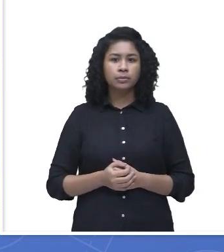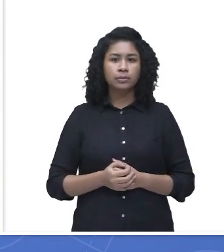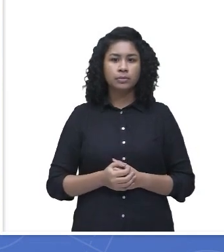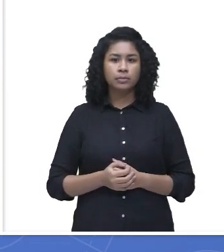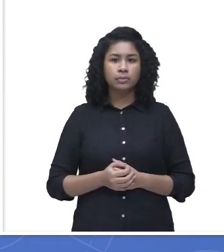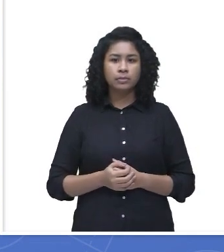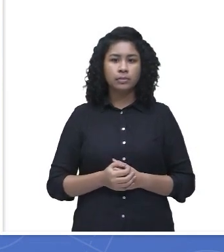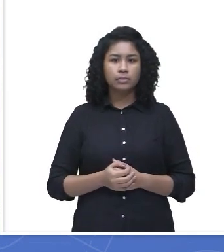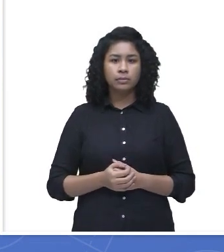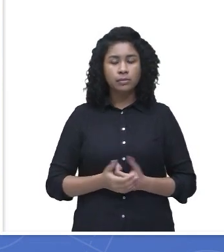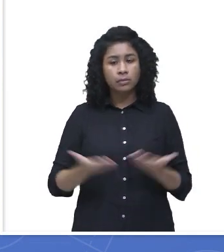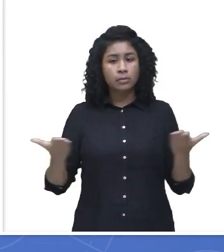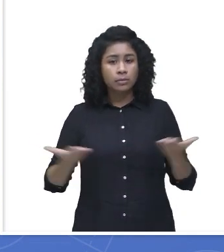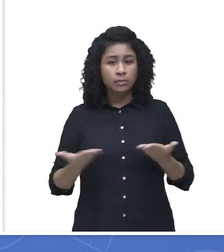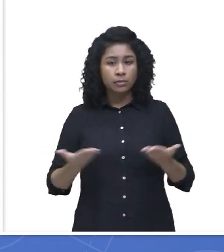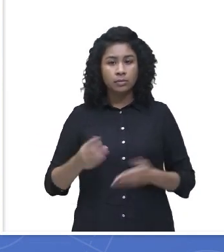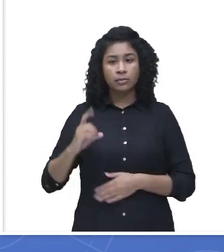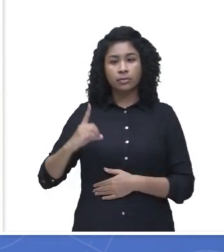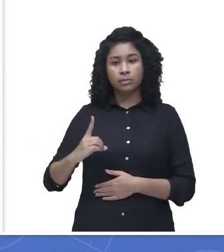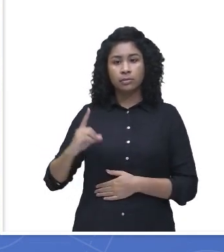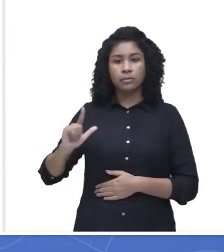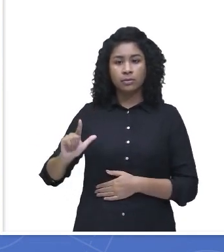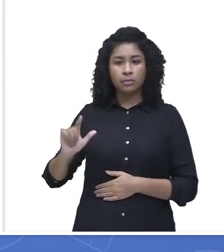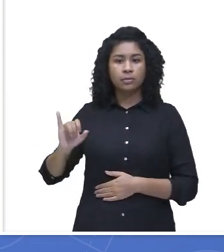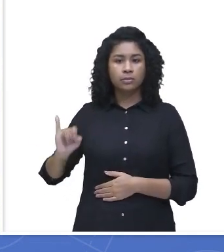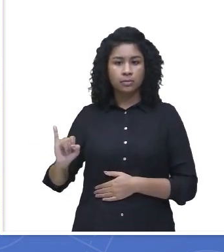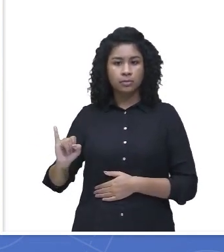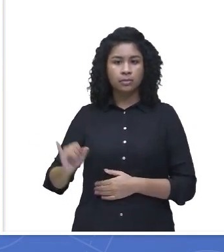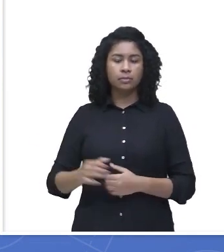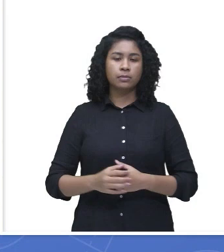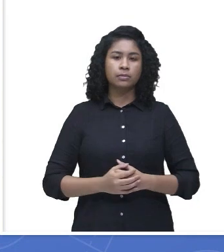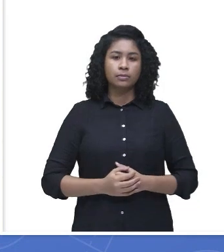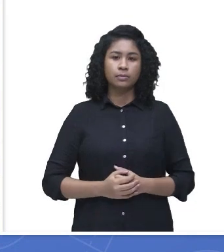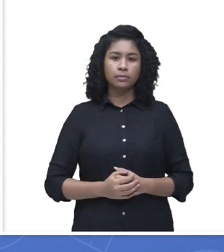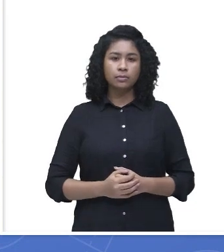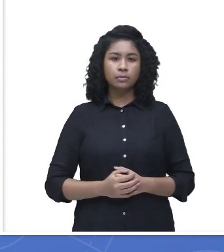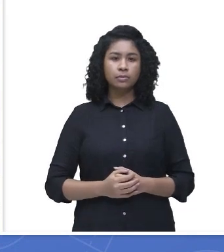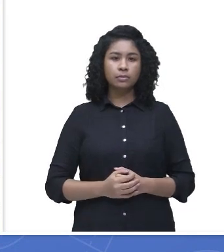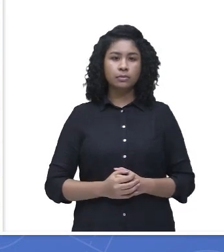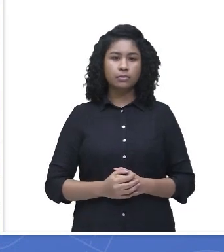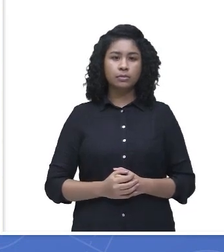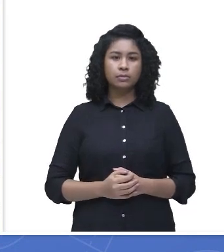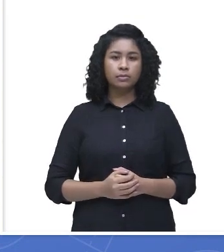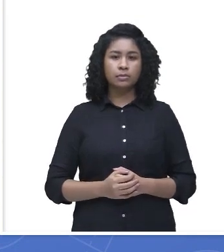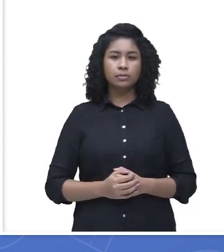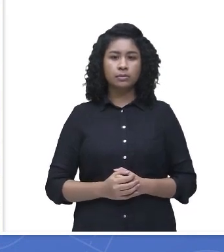para a nossa DLI, para o nosso momento de dinâmica. Vamos lá!